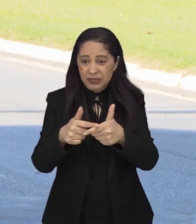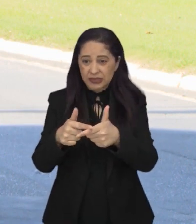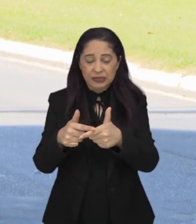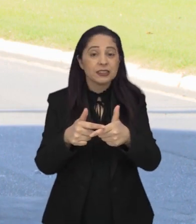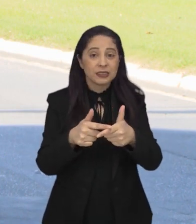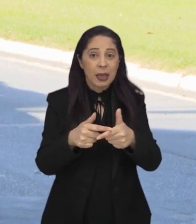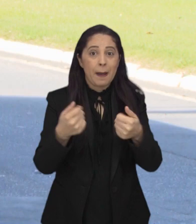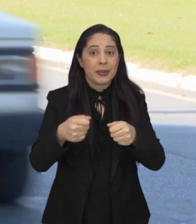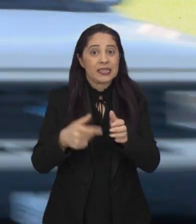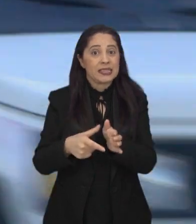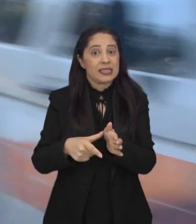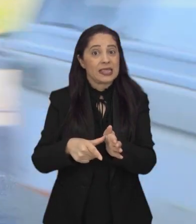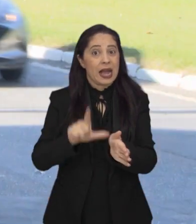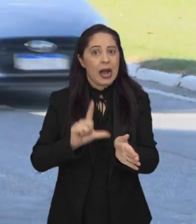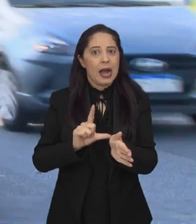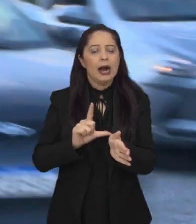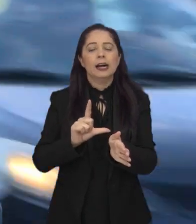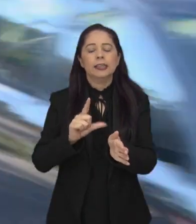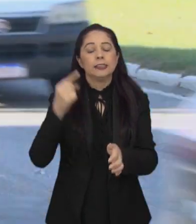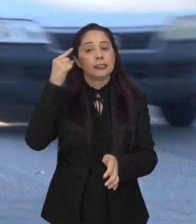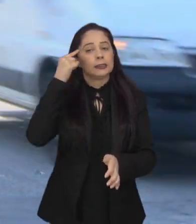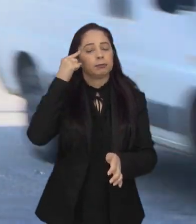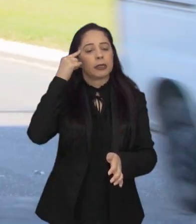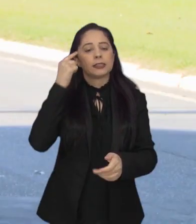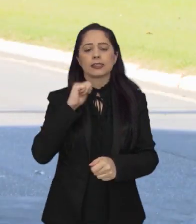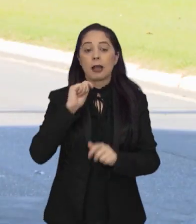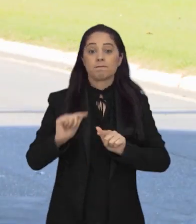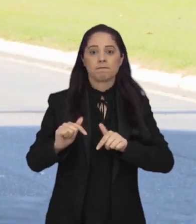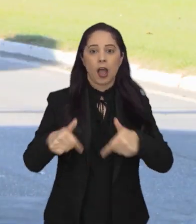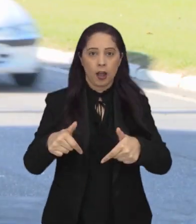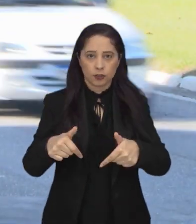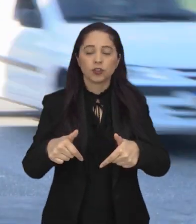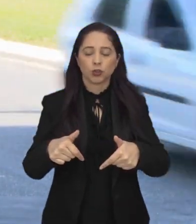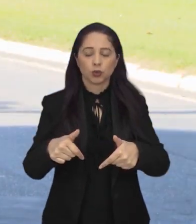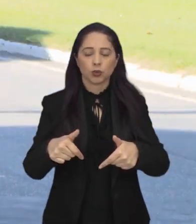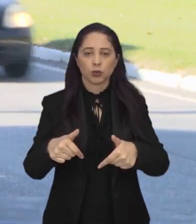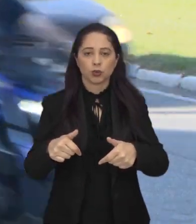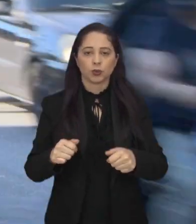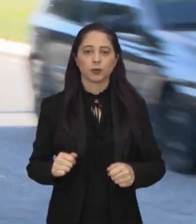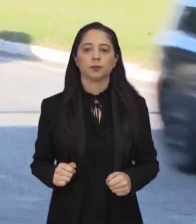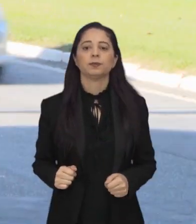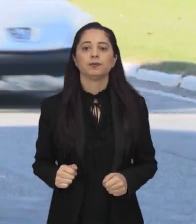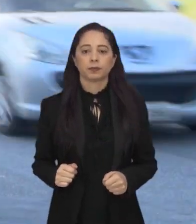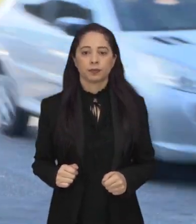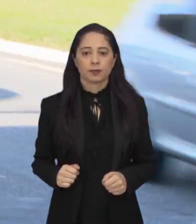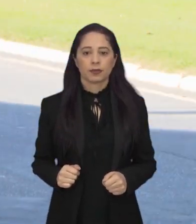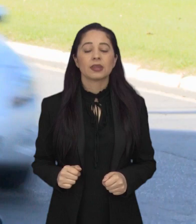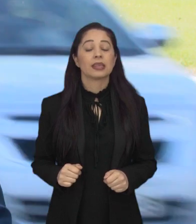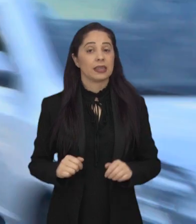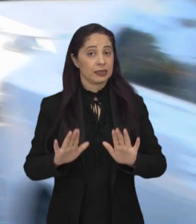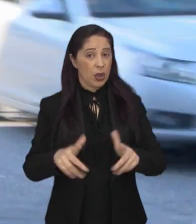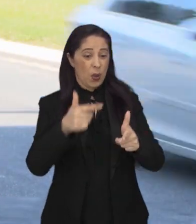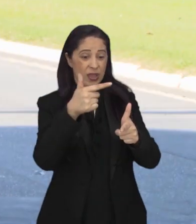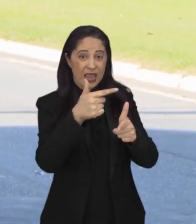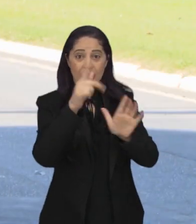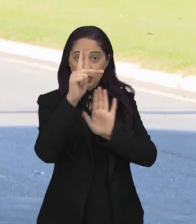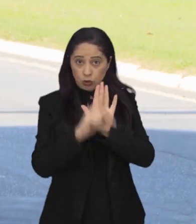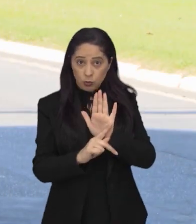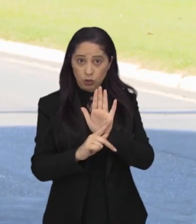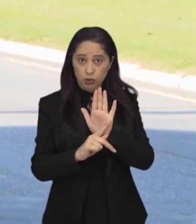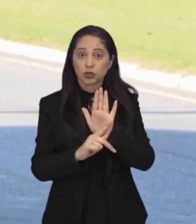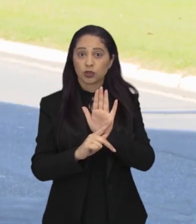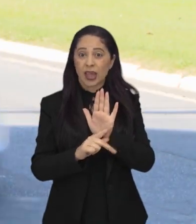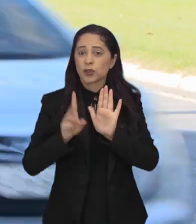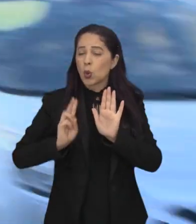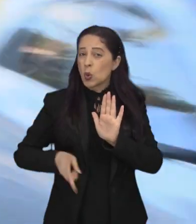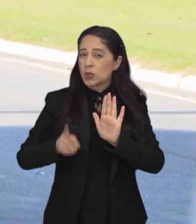precisam ser prevenidos e pensados por meio de um plano de ação para que as políticas públicas funcionem. E boa parte desses